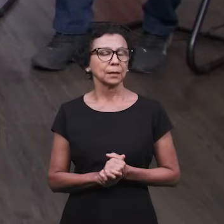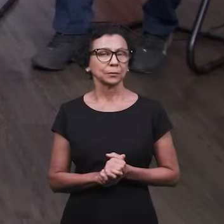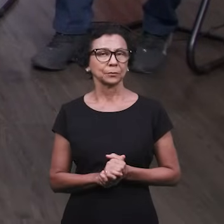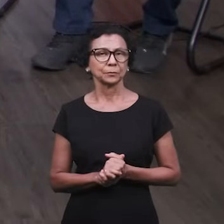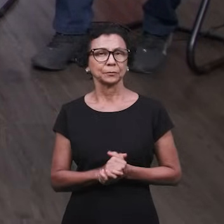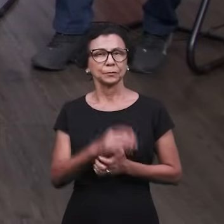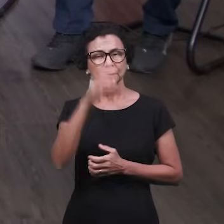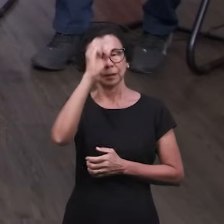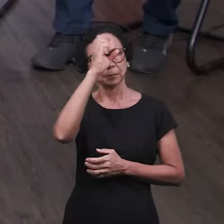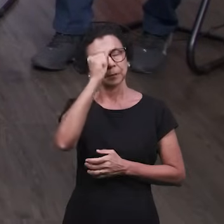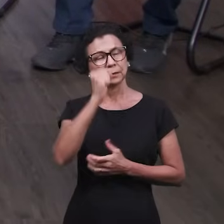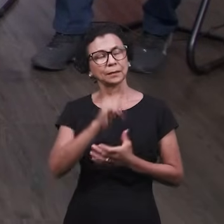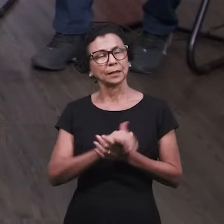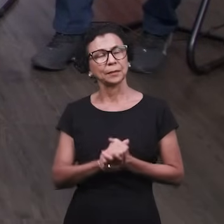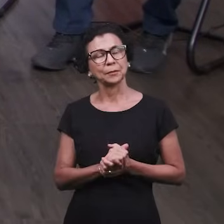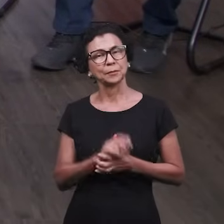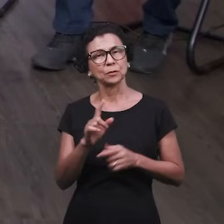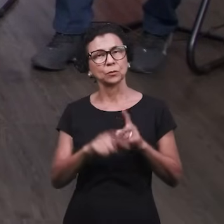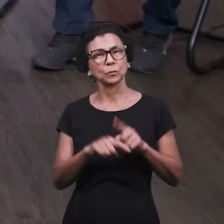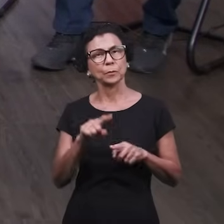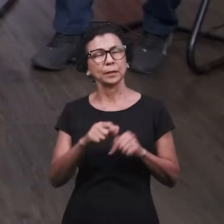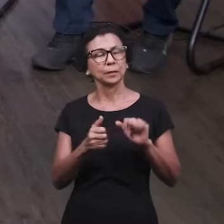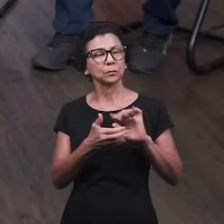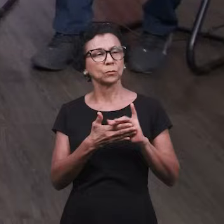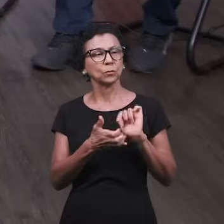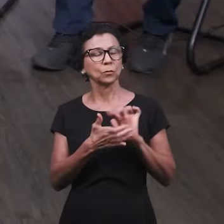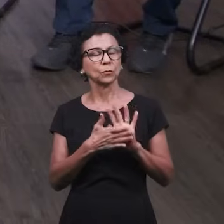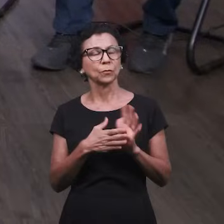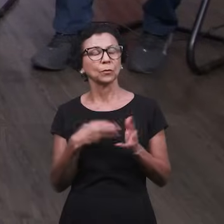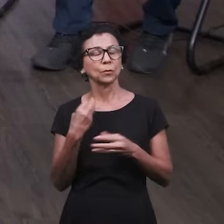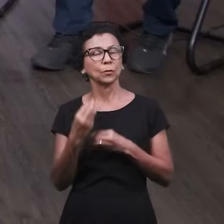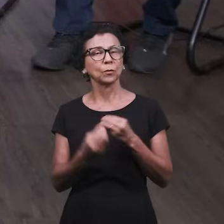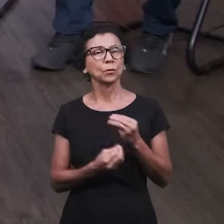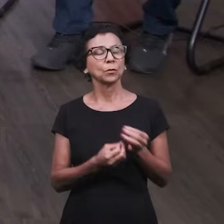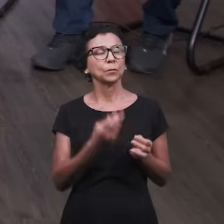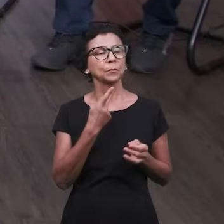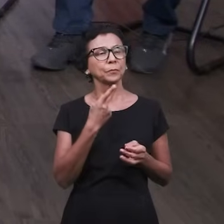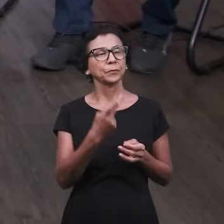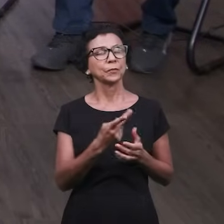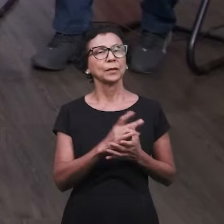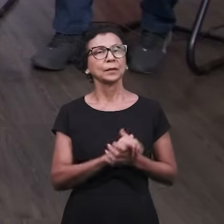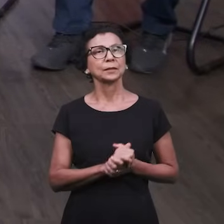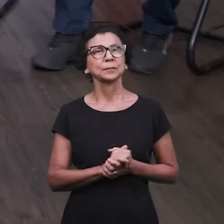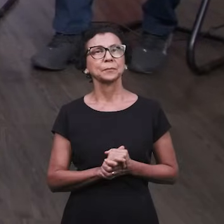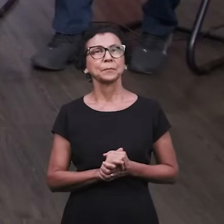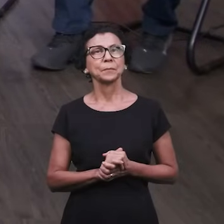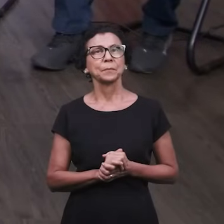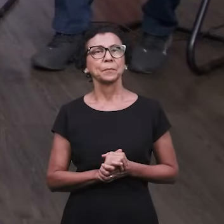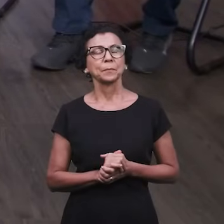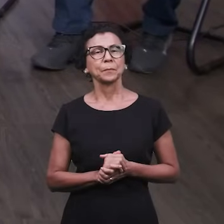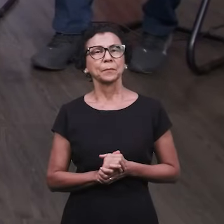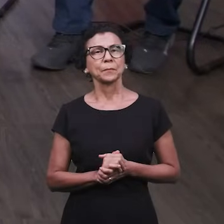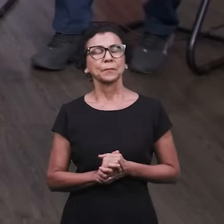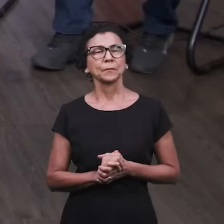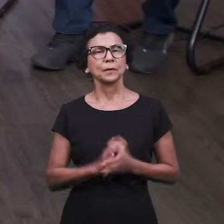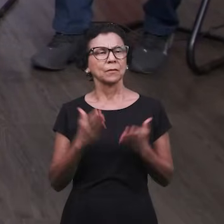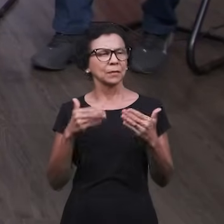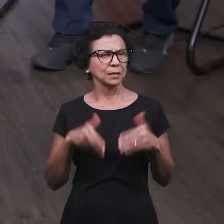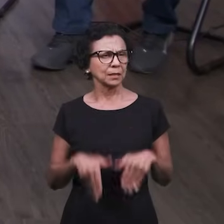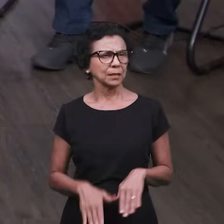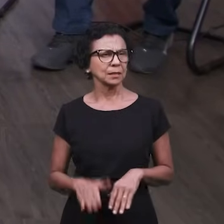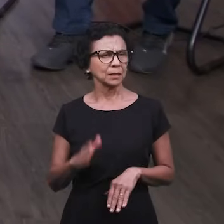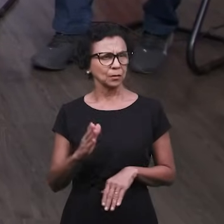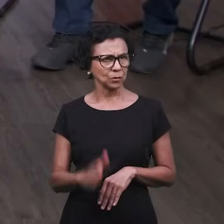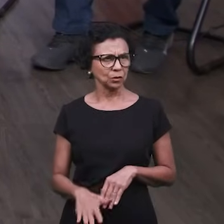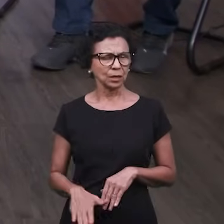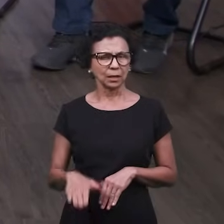foram convidados a estar na igreja, nasceram no lar evangélico. Como é que o casal se formou? A gente já quer saber a história dos irmãos,